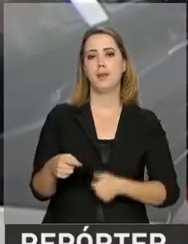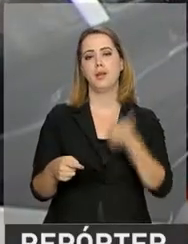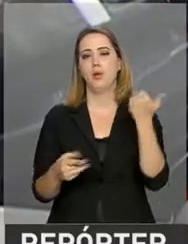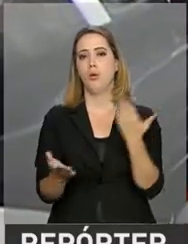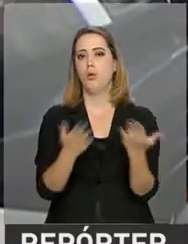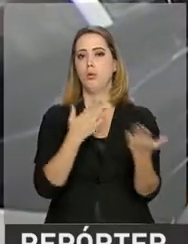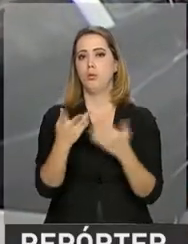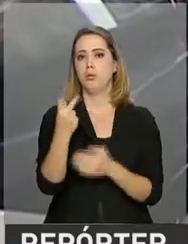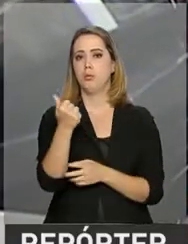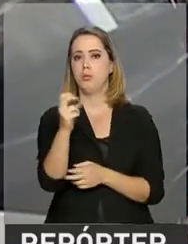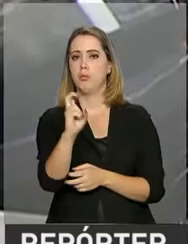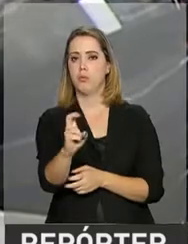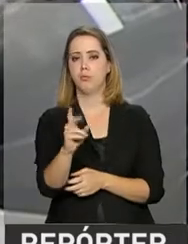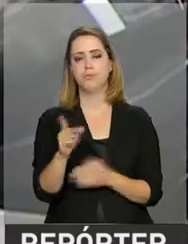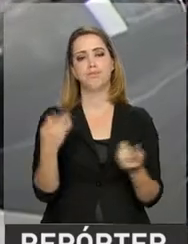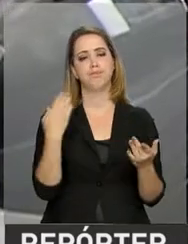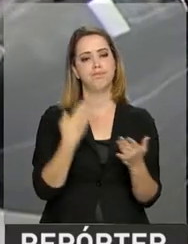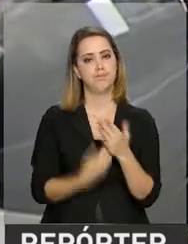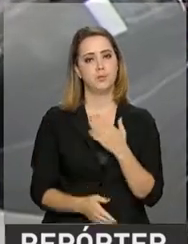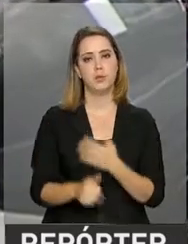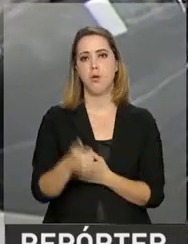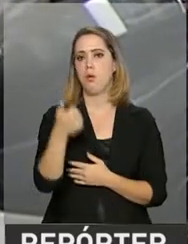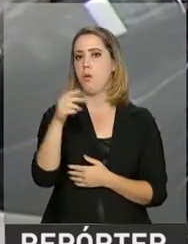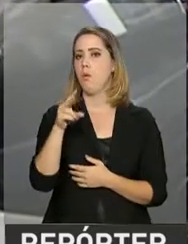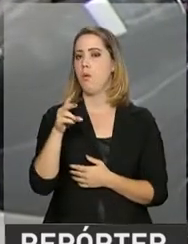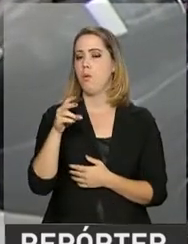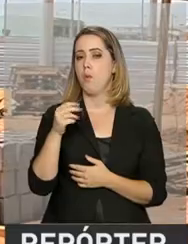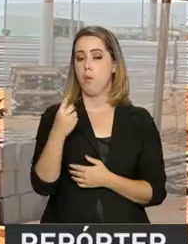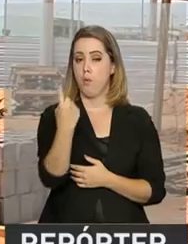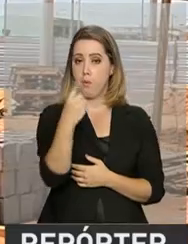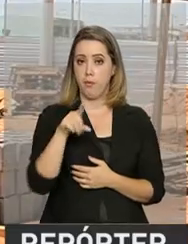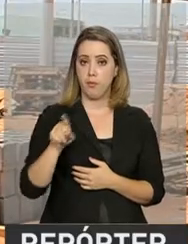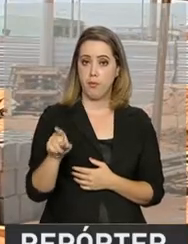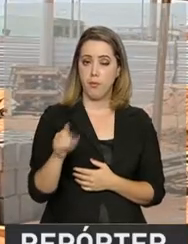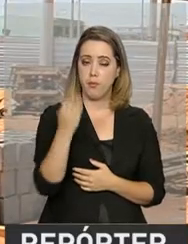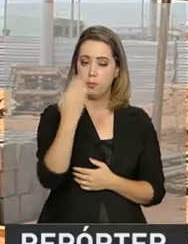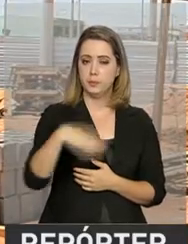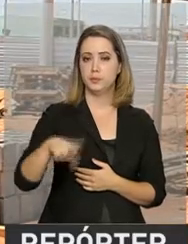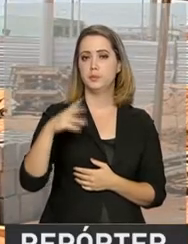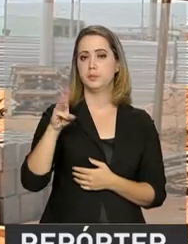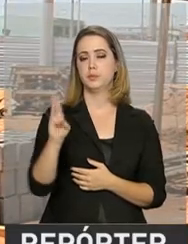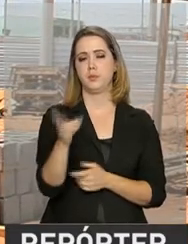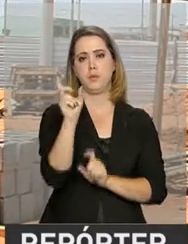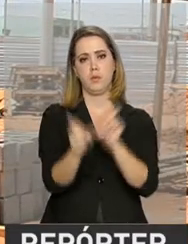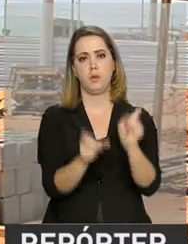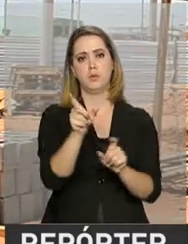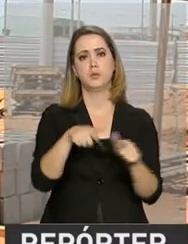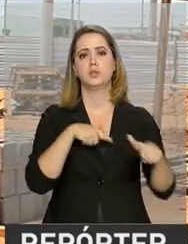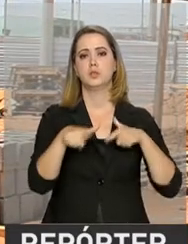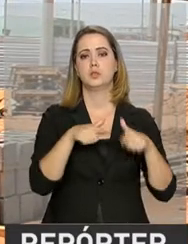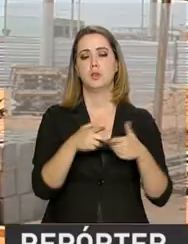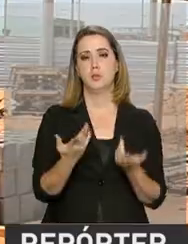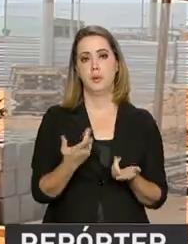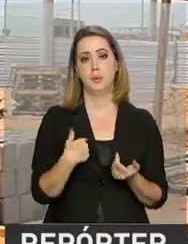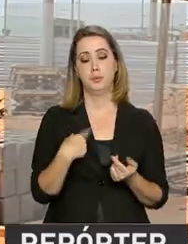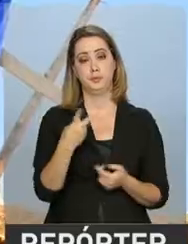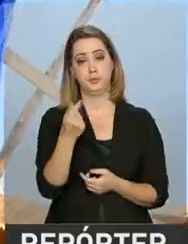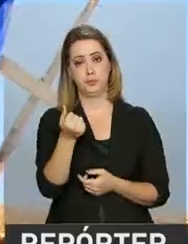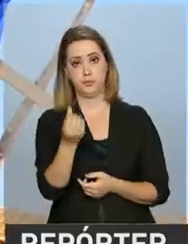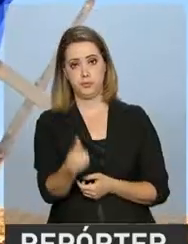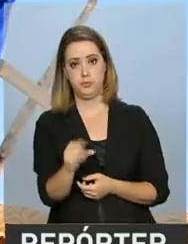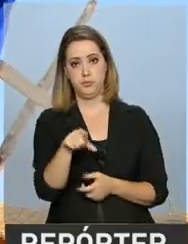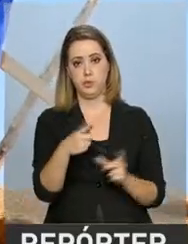foram eliminados mais de um milhão e meio de postos de trabalho os setores mais afetados pelo corte de empregos em 2016